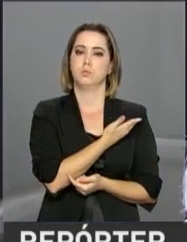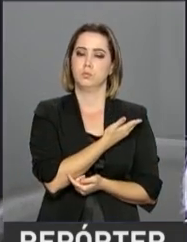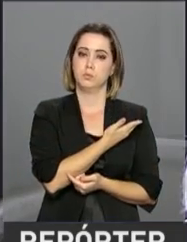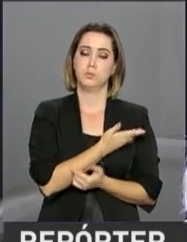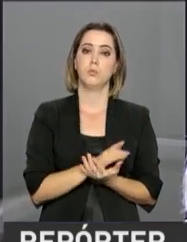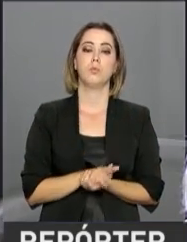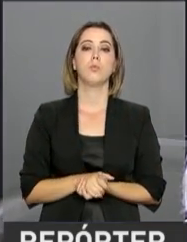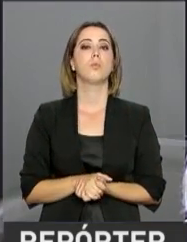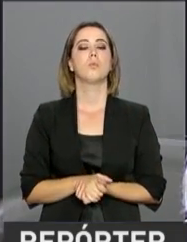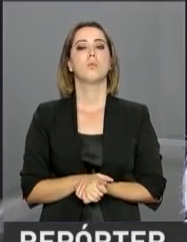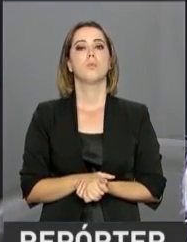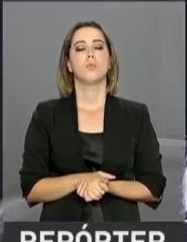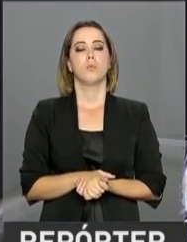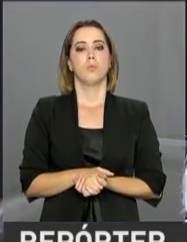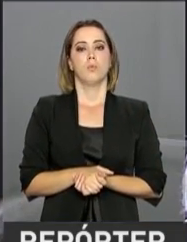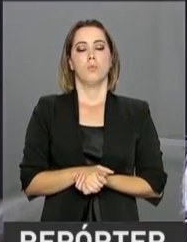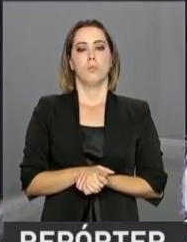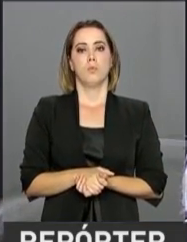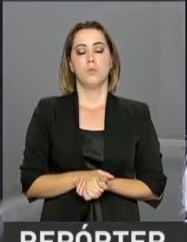objetivo